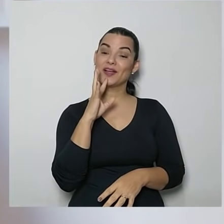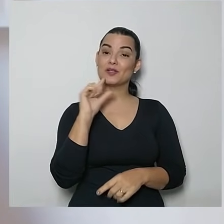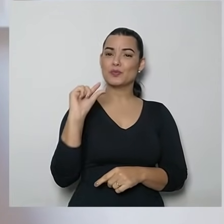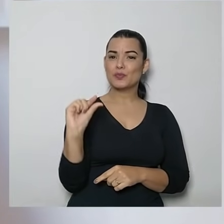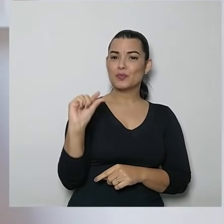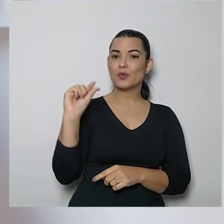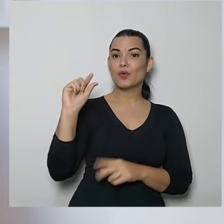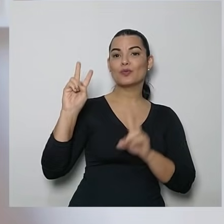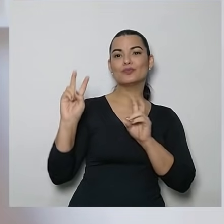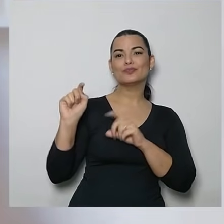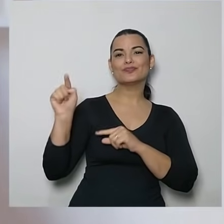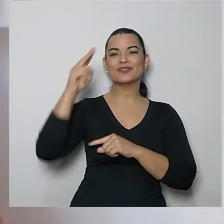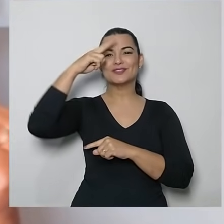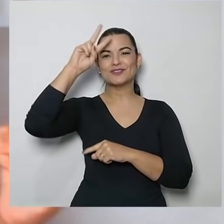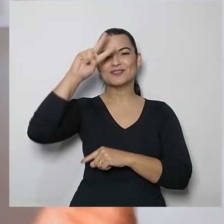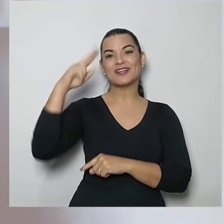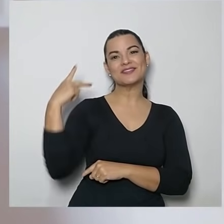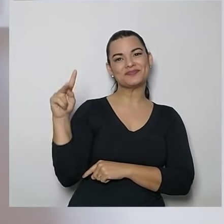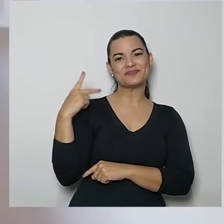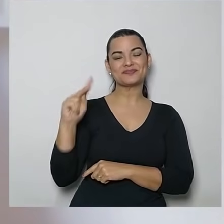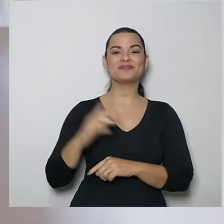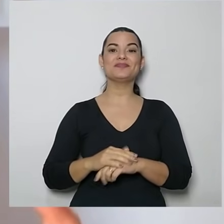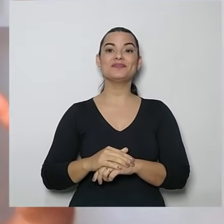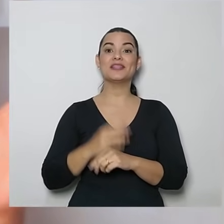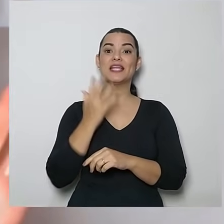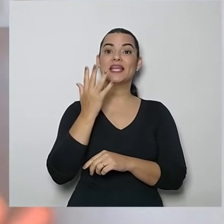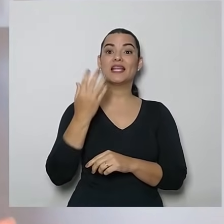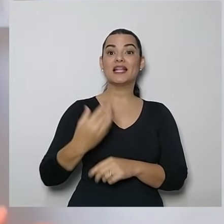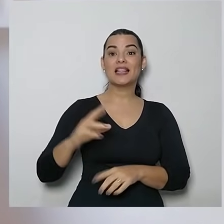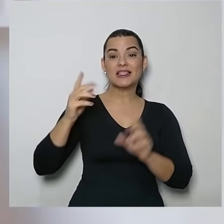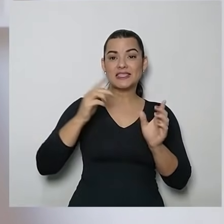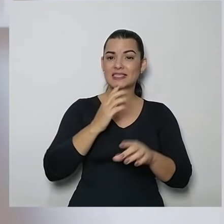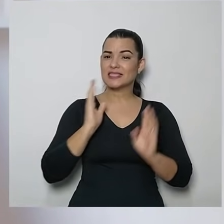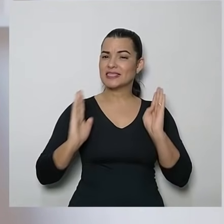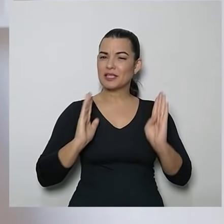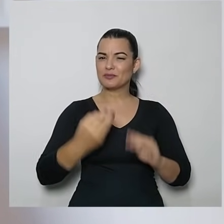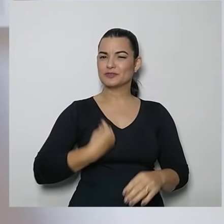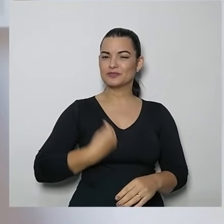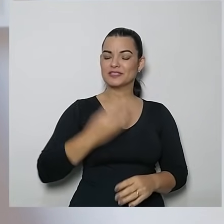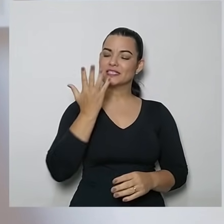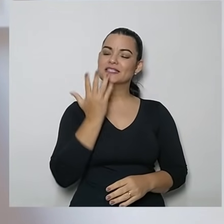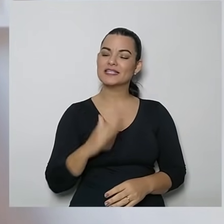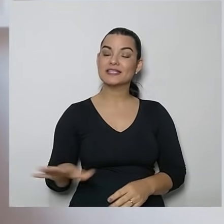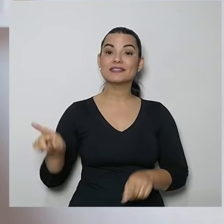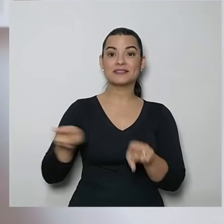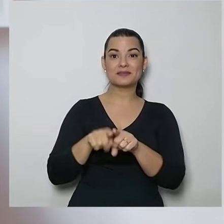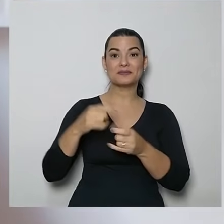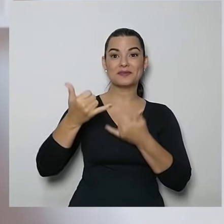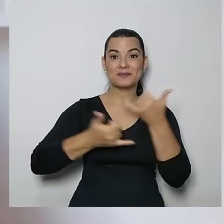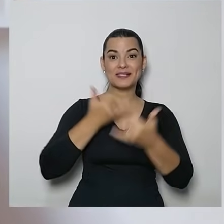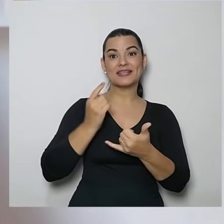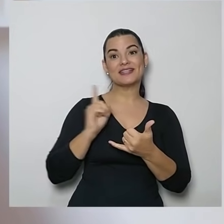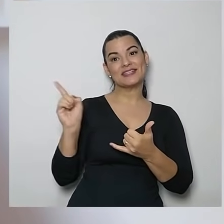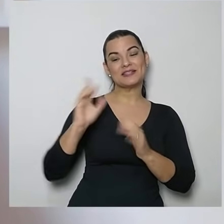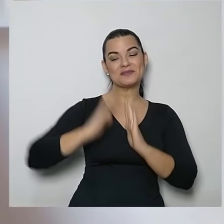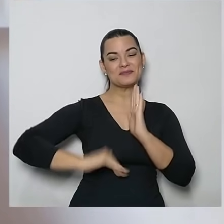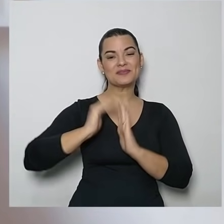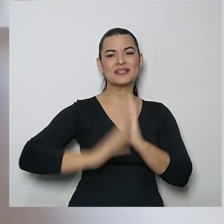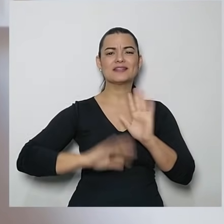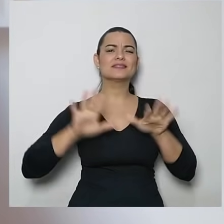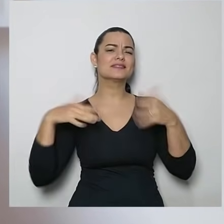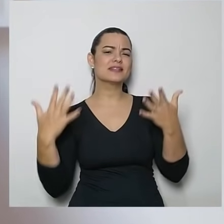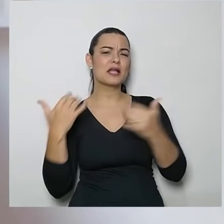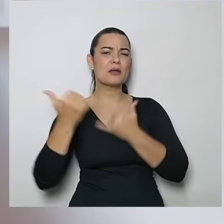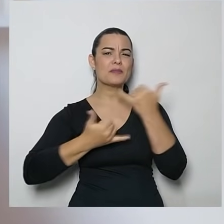do Cândido Portinari, a infância dele e as brincadeiras que ele pintou. Será que tem alguma brincadeira do